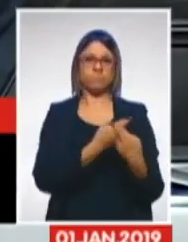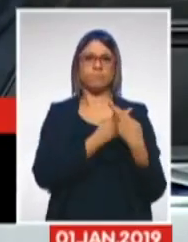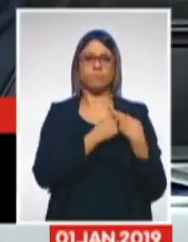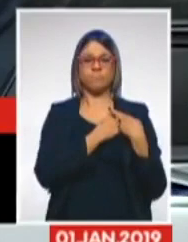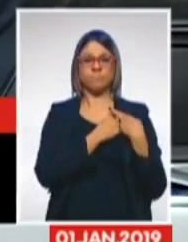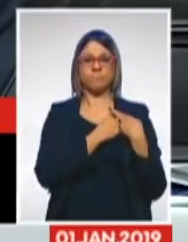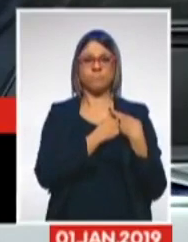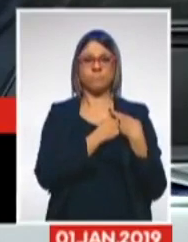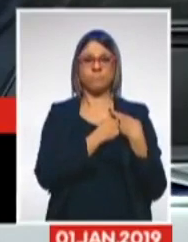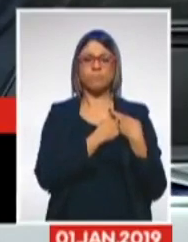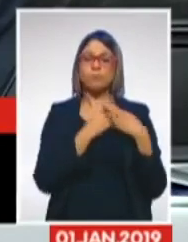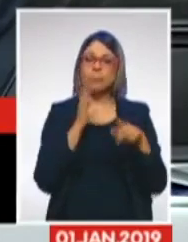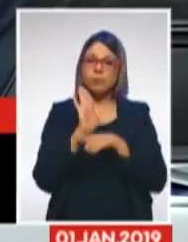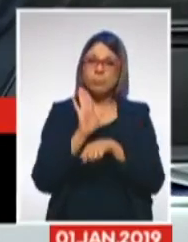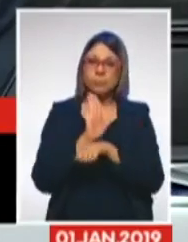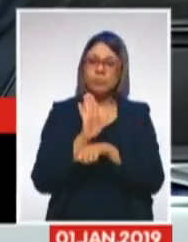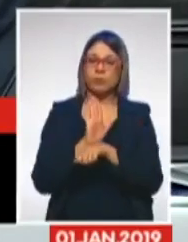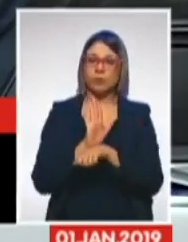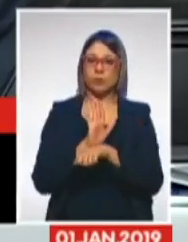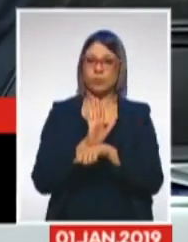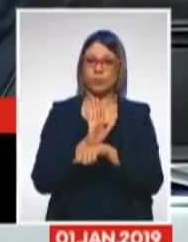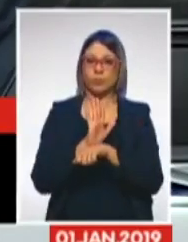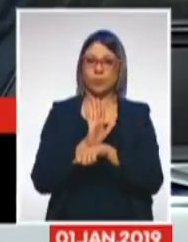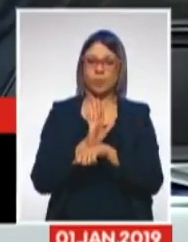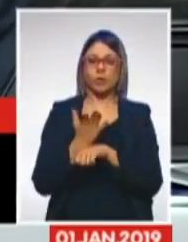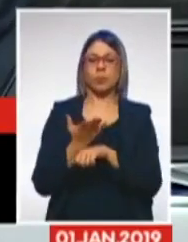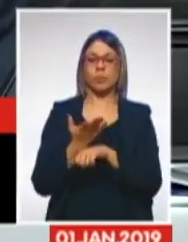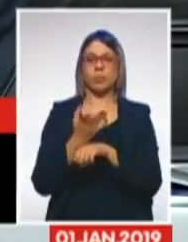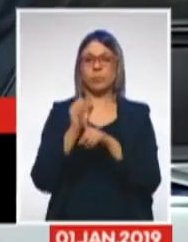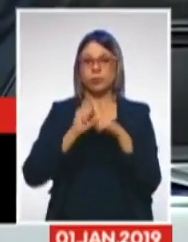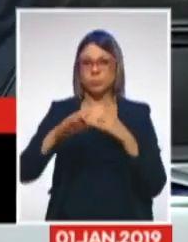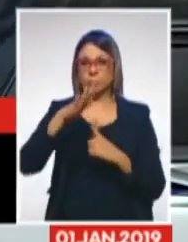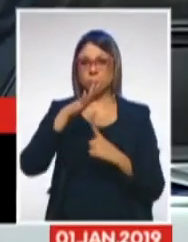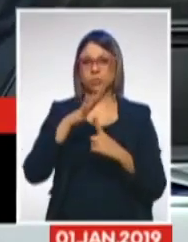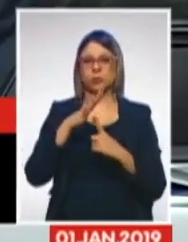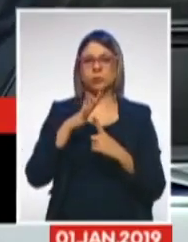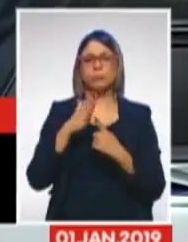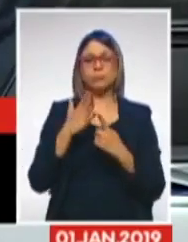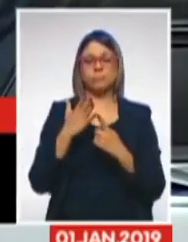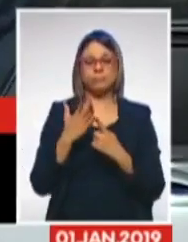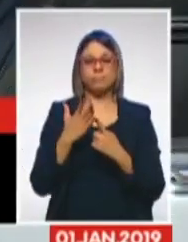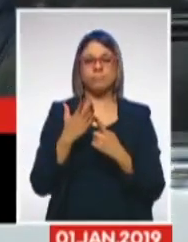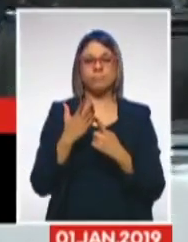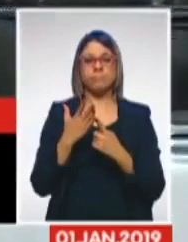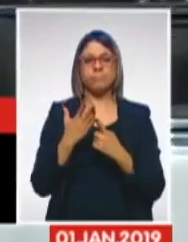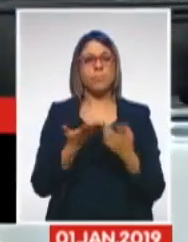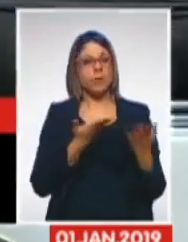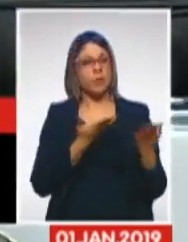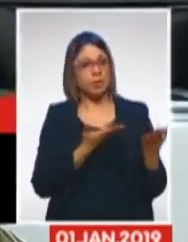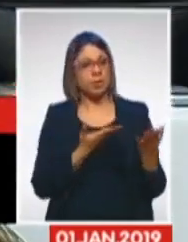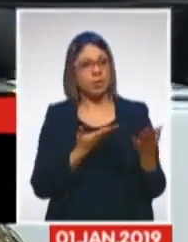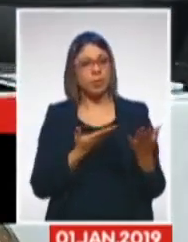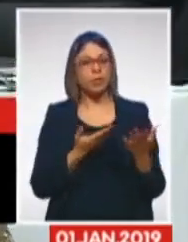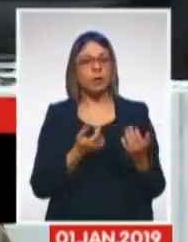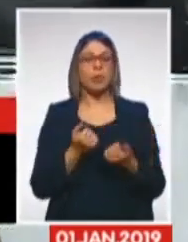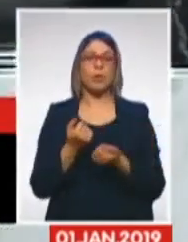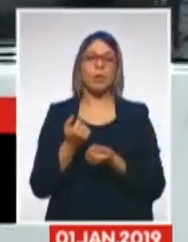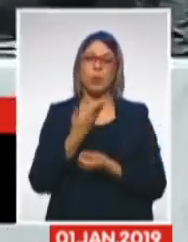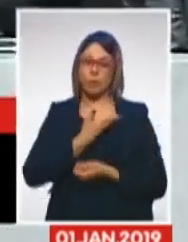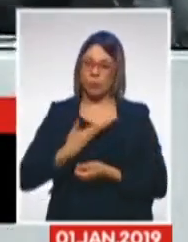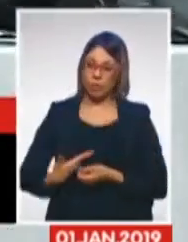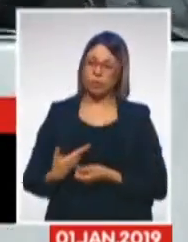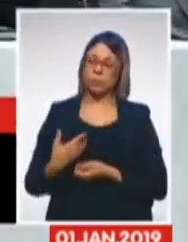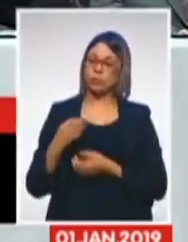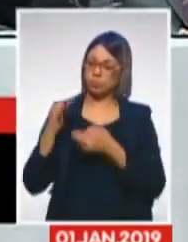atuando como interlocutor permanente da sociedade. Pode ter certeza, governador, que aqui Vossa Excelência